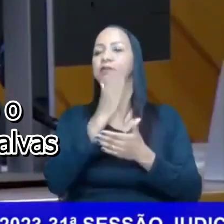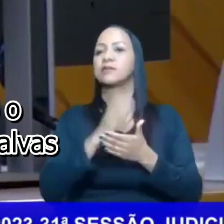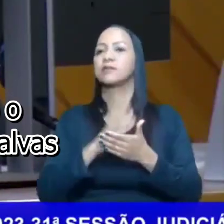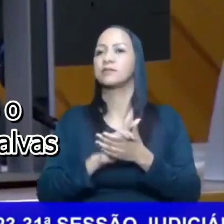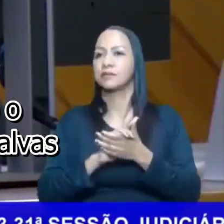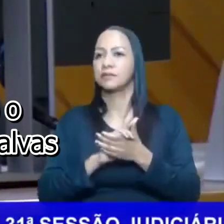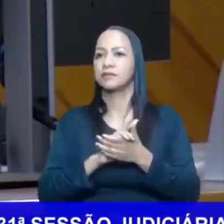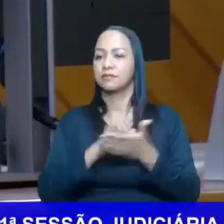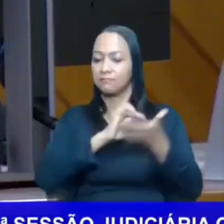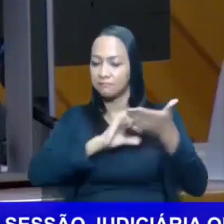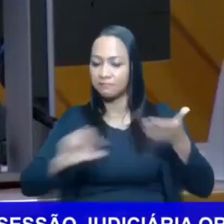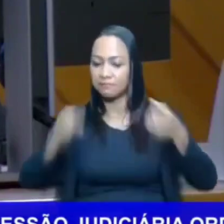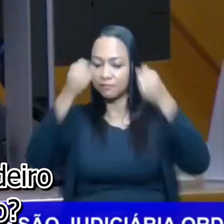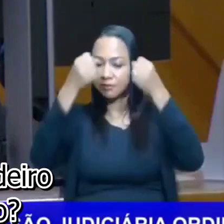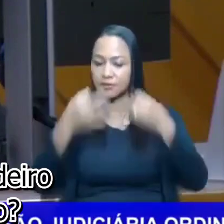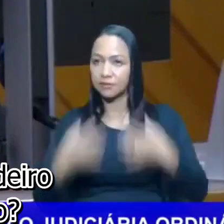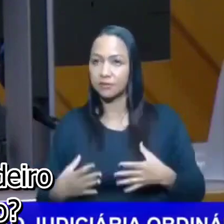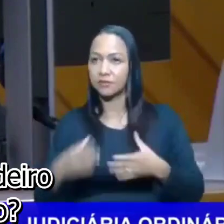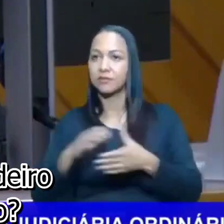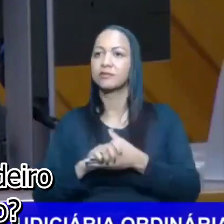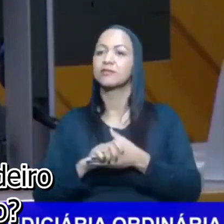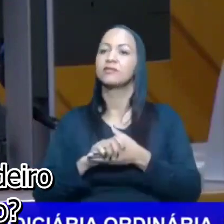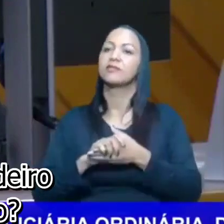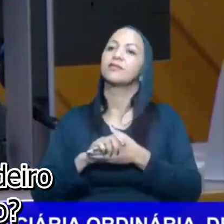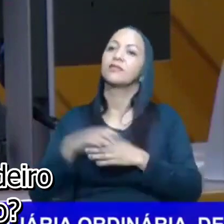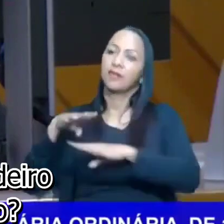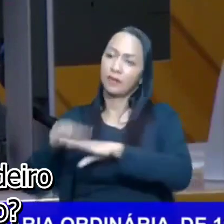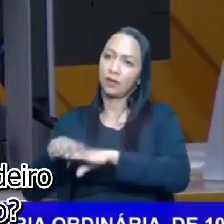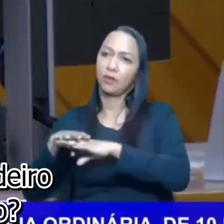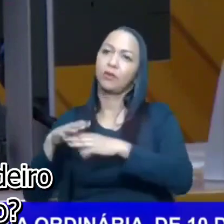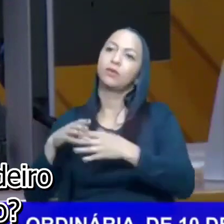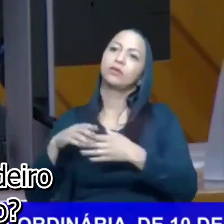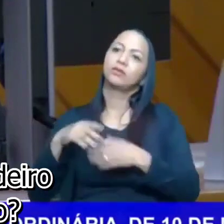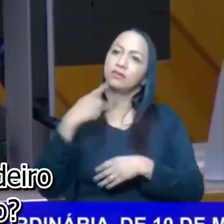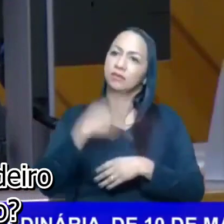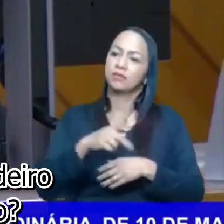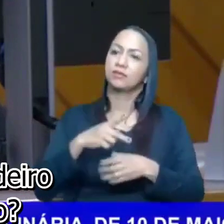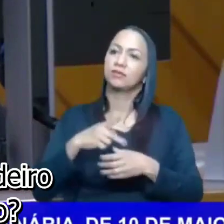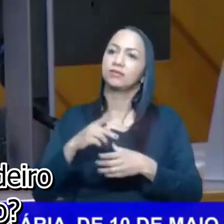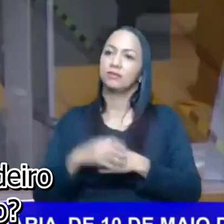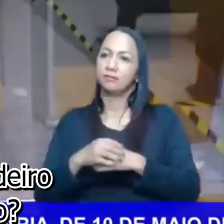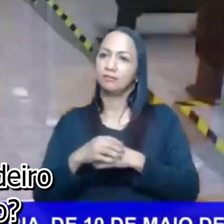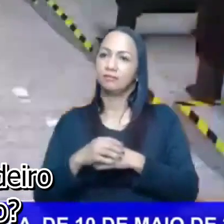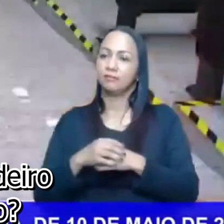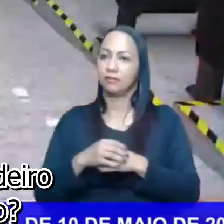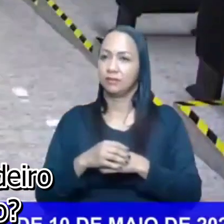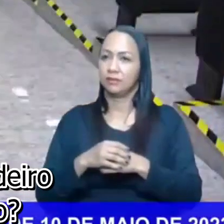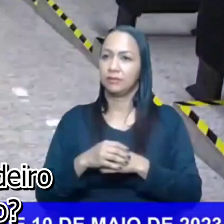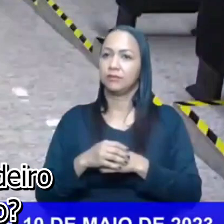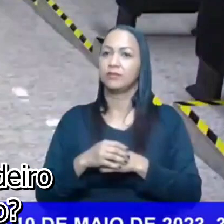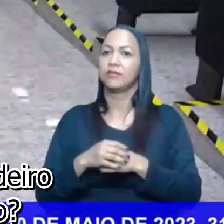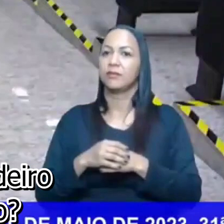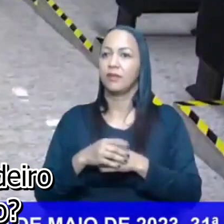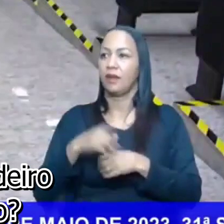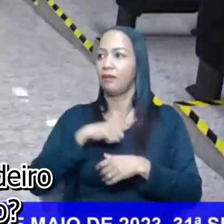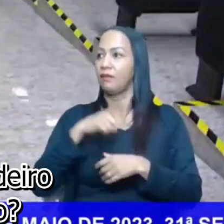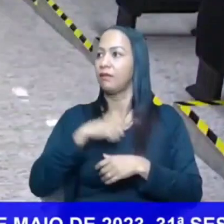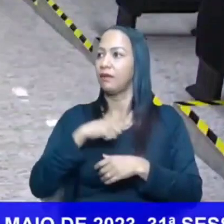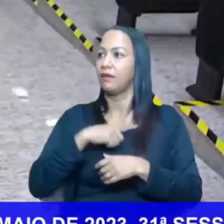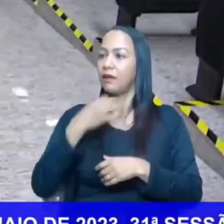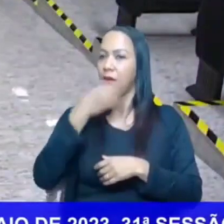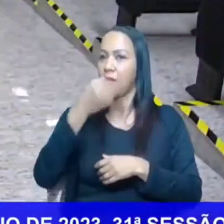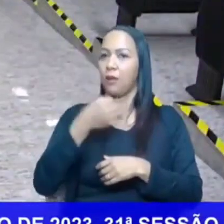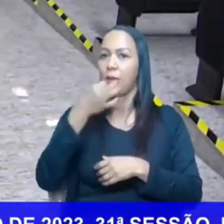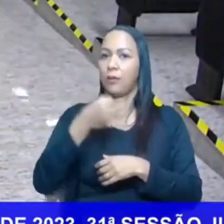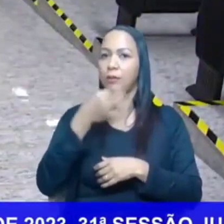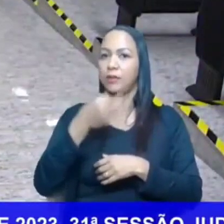ressalvas as contas de Antônia Cagida Ulisses Cordeiro Barros. É como voto. Alguma objeção? Novamente,